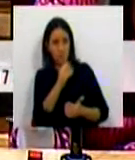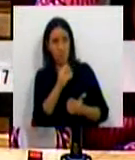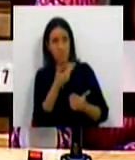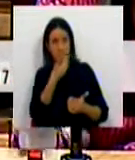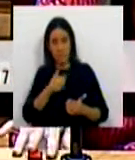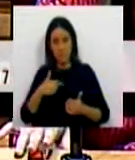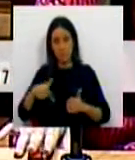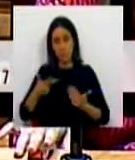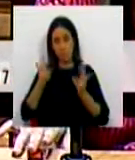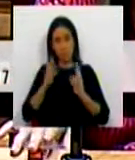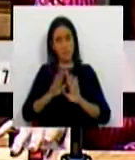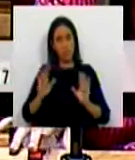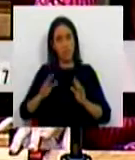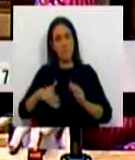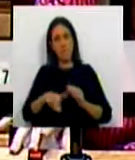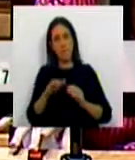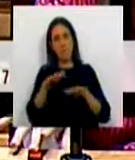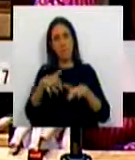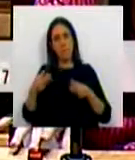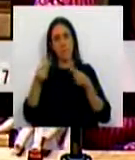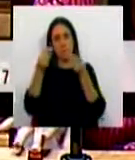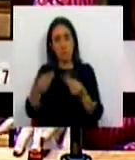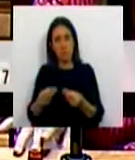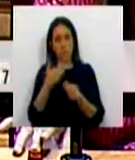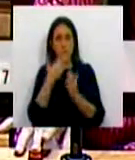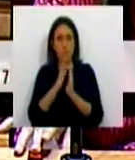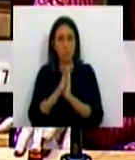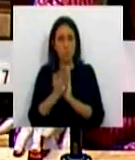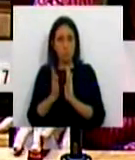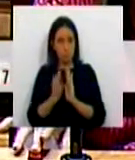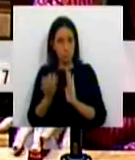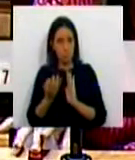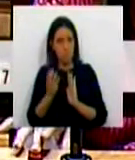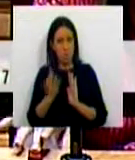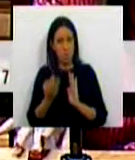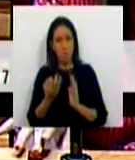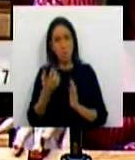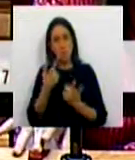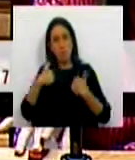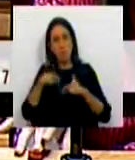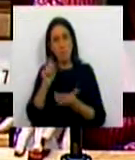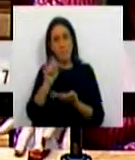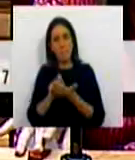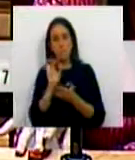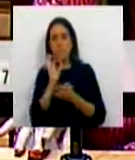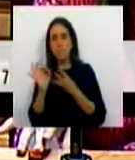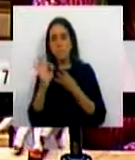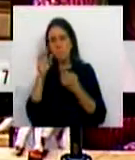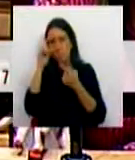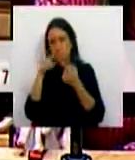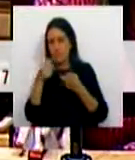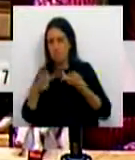disponível, será entregue no Parlamento e solicitamos, como já o fizemos, a marcação de uma reunião específica para